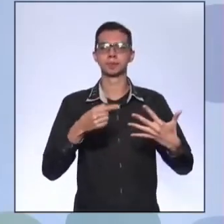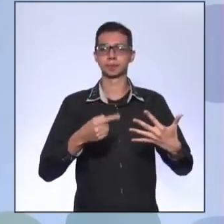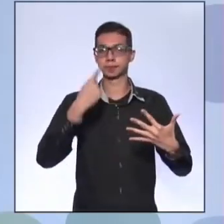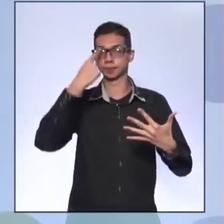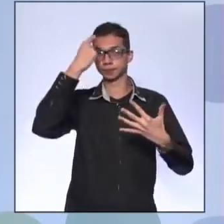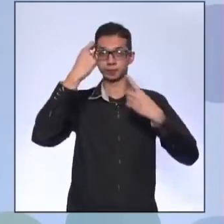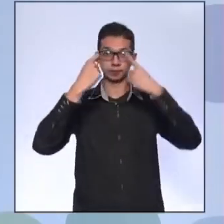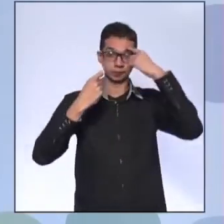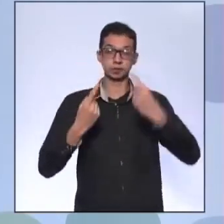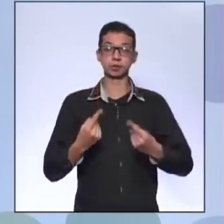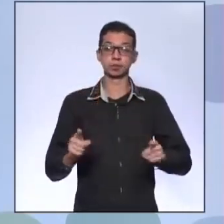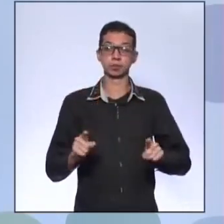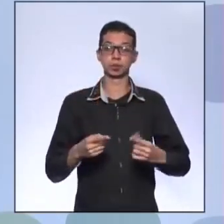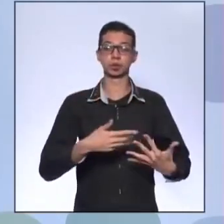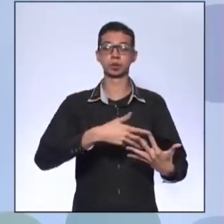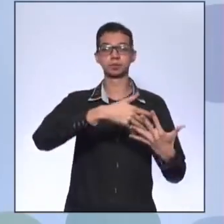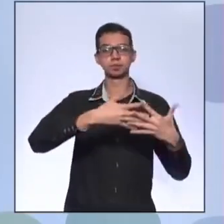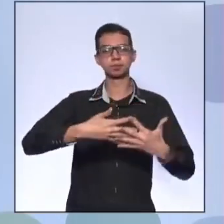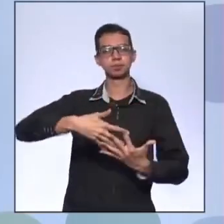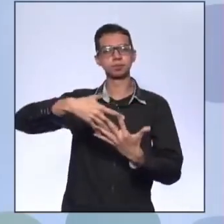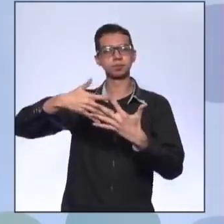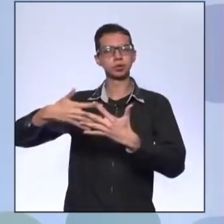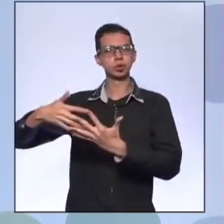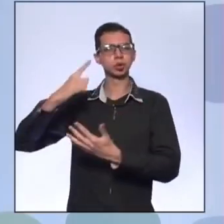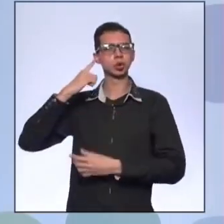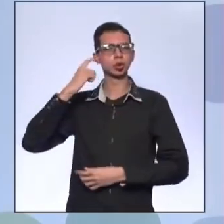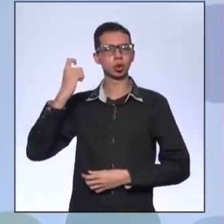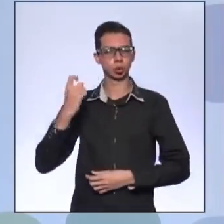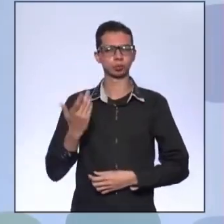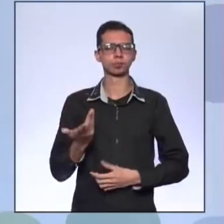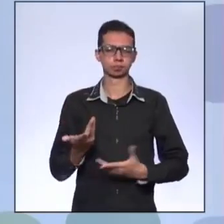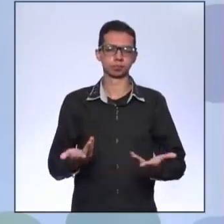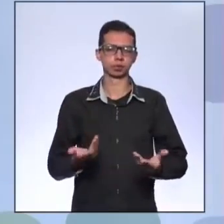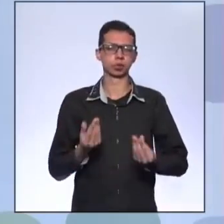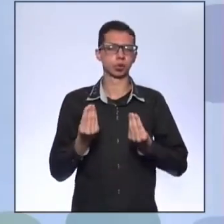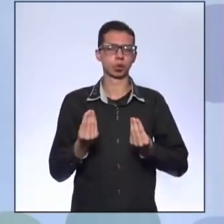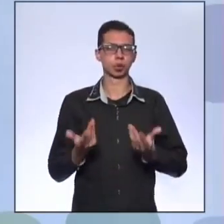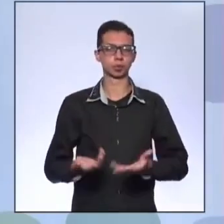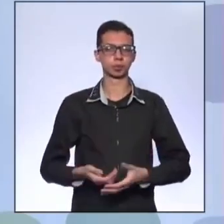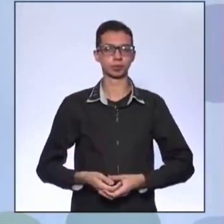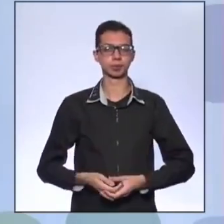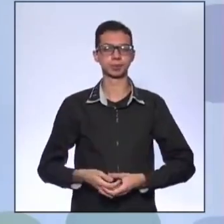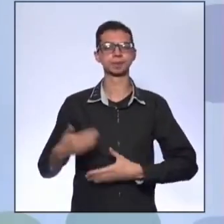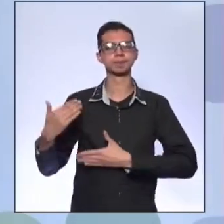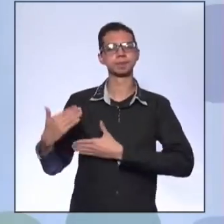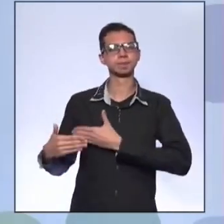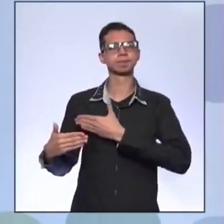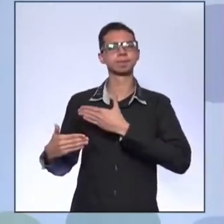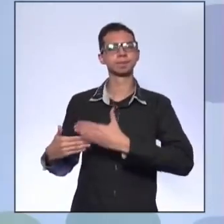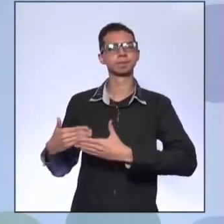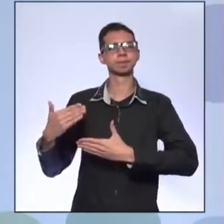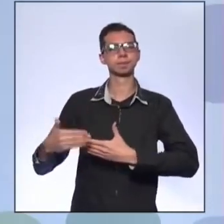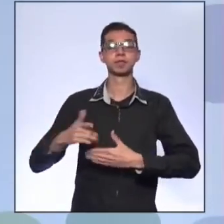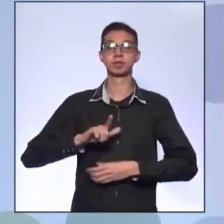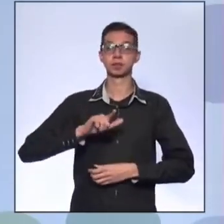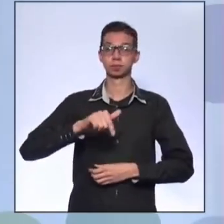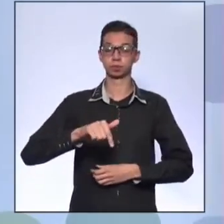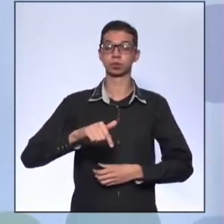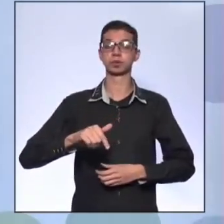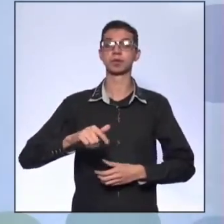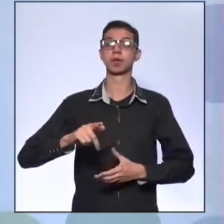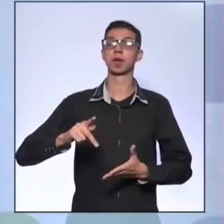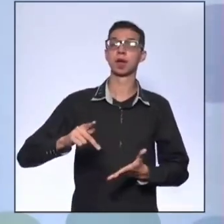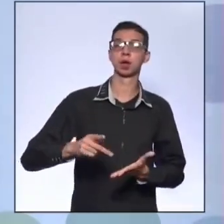Então, essa sonoridade eletrônica, ela passa então, né, por todo esse processo e nós chegamos aí na chamada tecnomúsica.